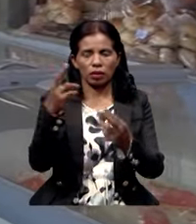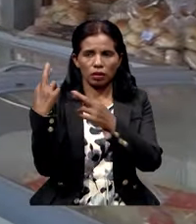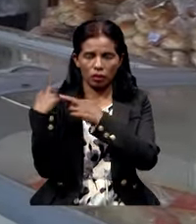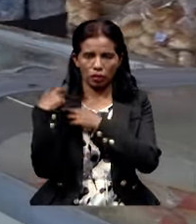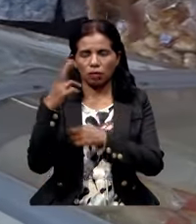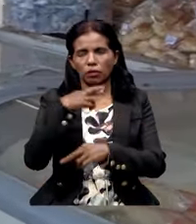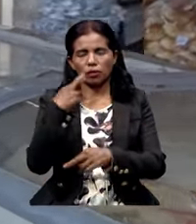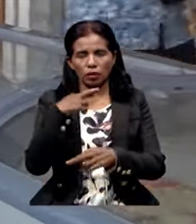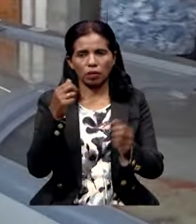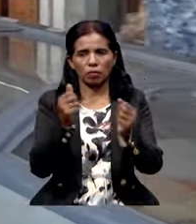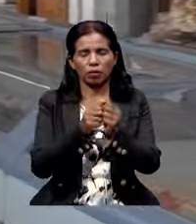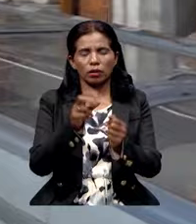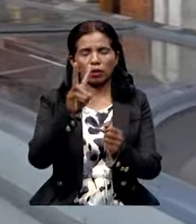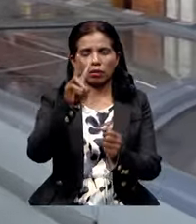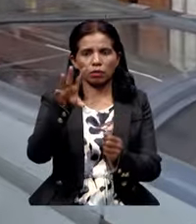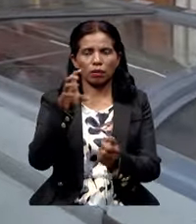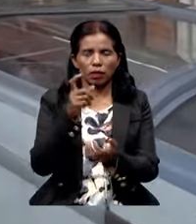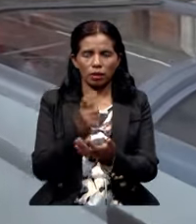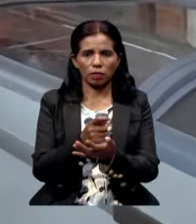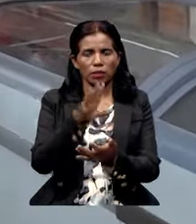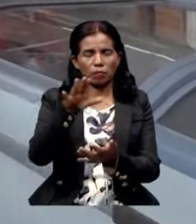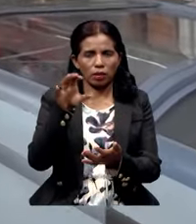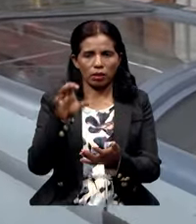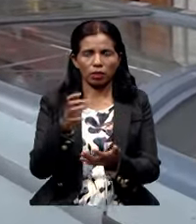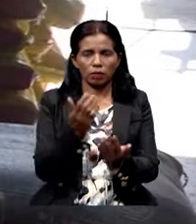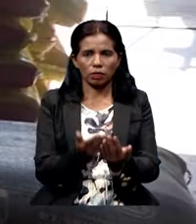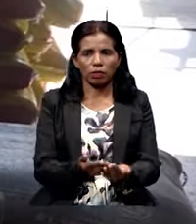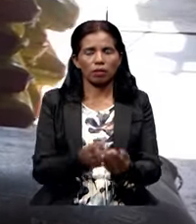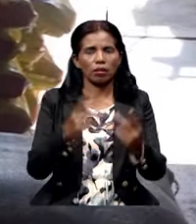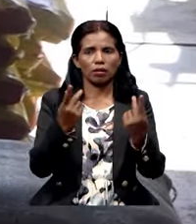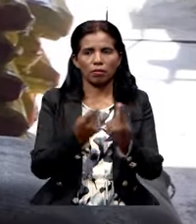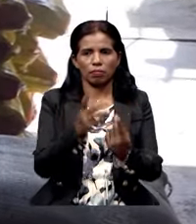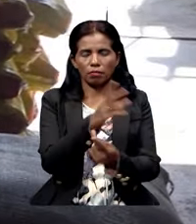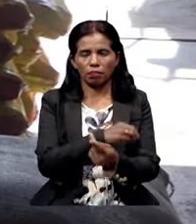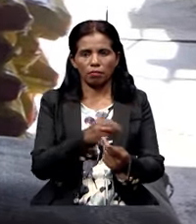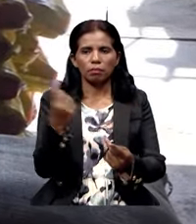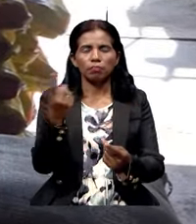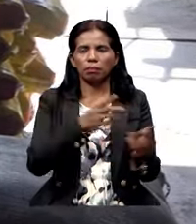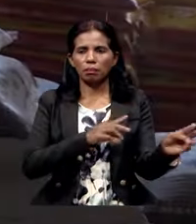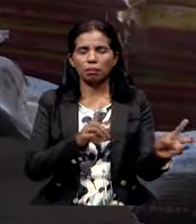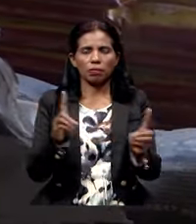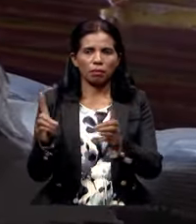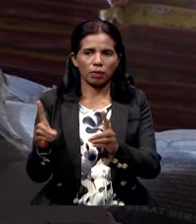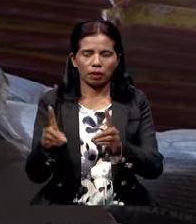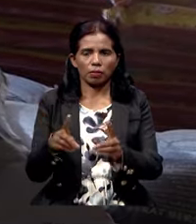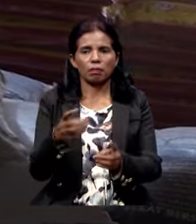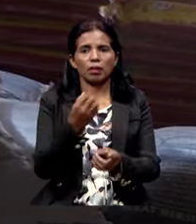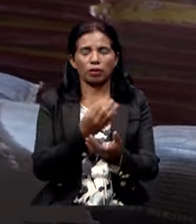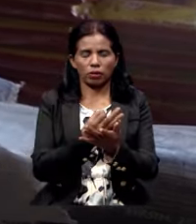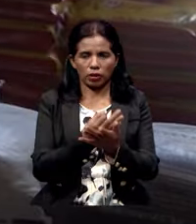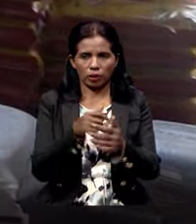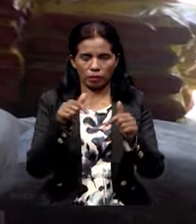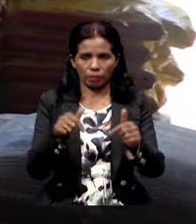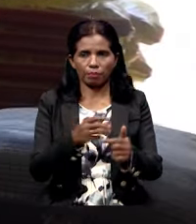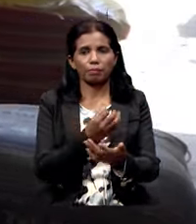fos tonelada 205 maybe durante né empresa kreatif furak no perisos date mak implementa subsídio né. Ia fase dahulu